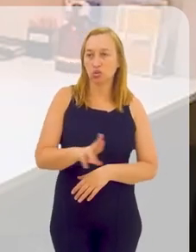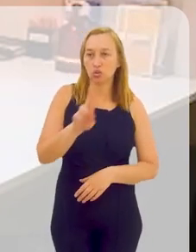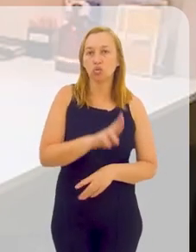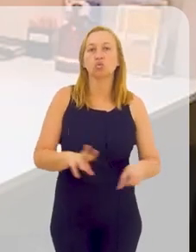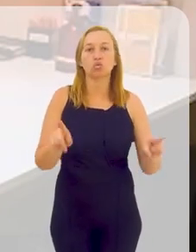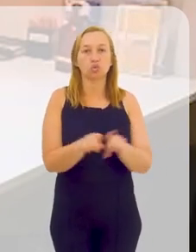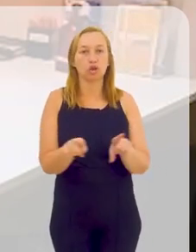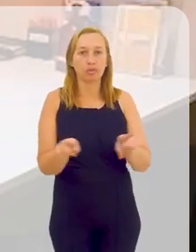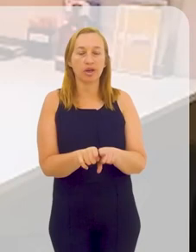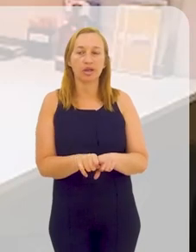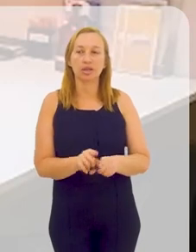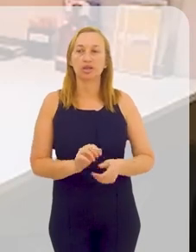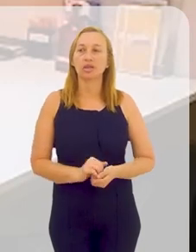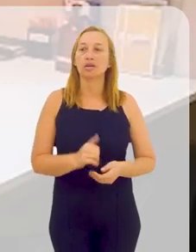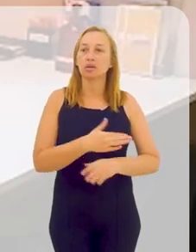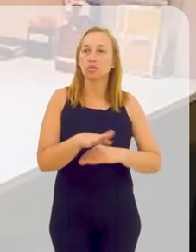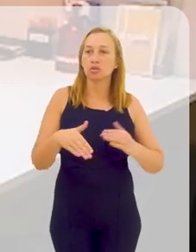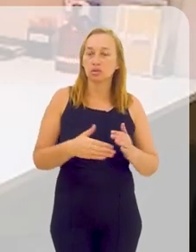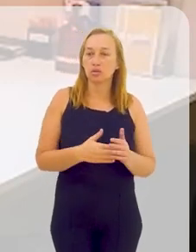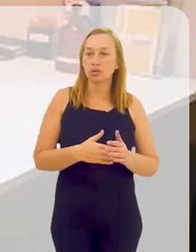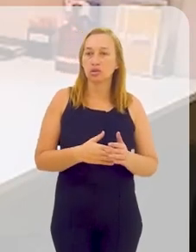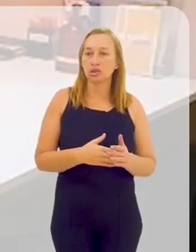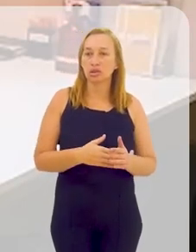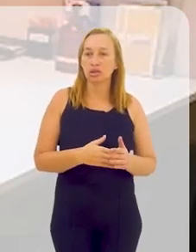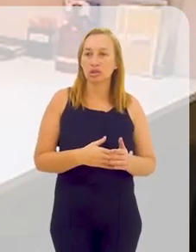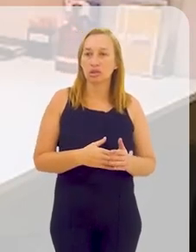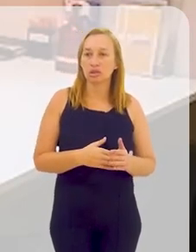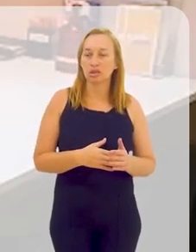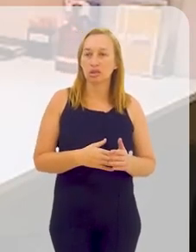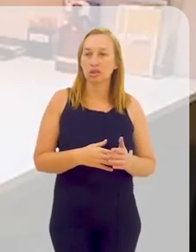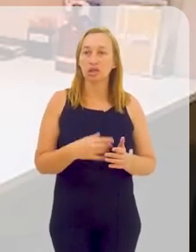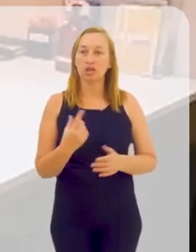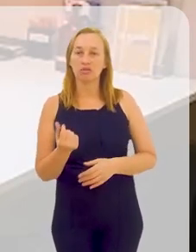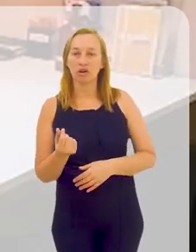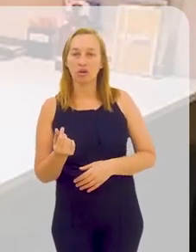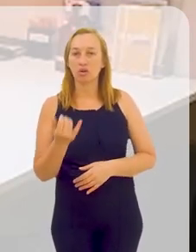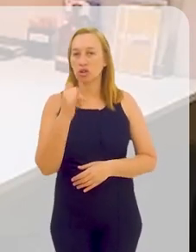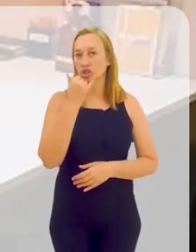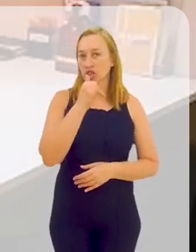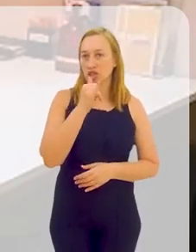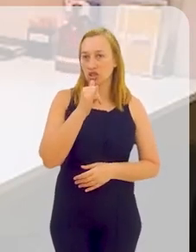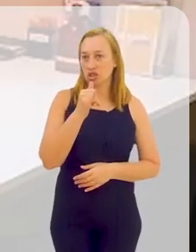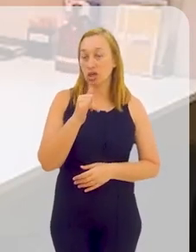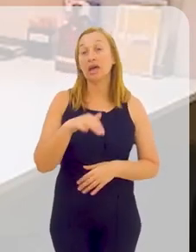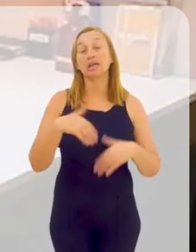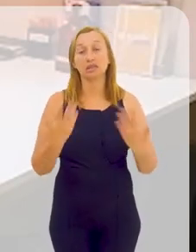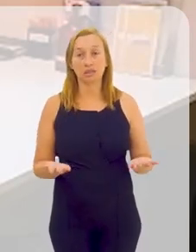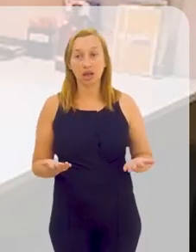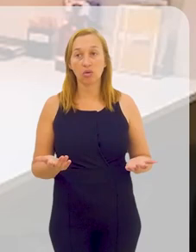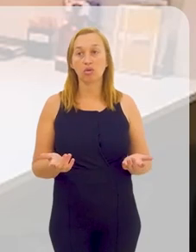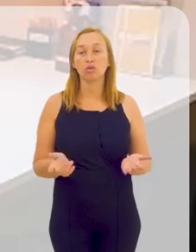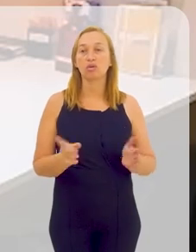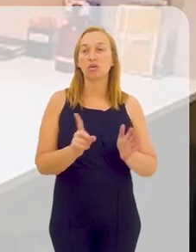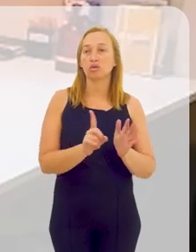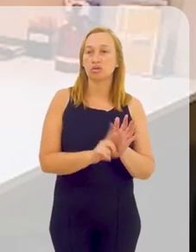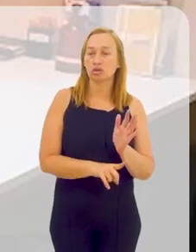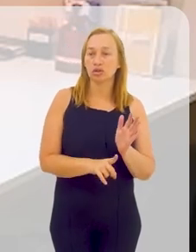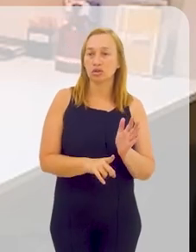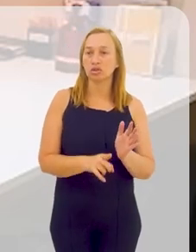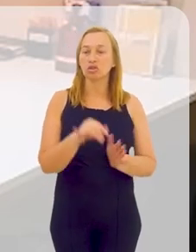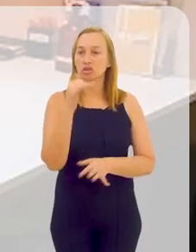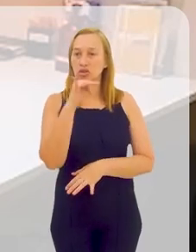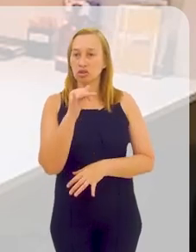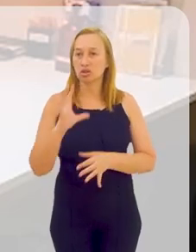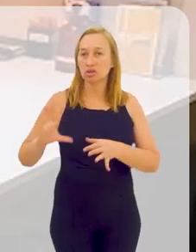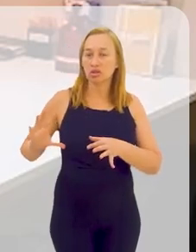e também para todas as componentes tarifárias de energia elétrica então a compensação de energia